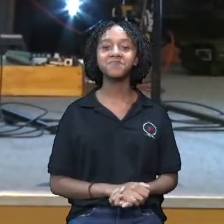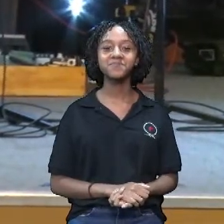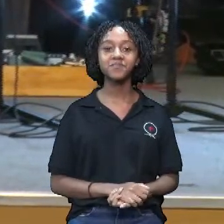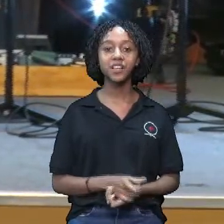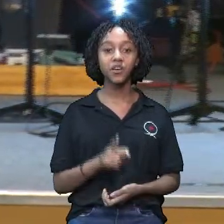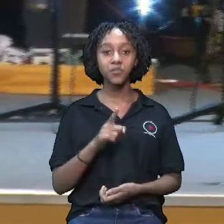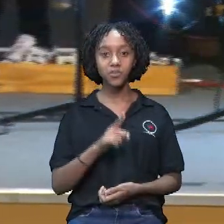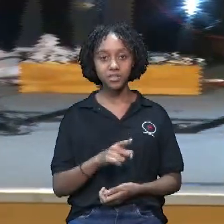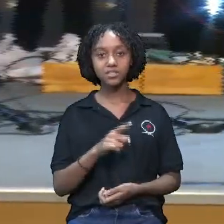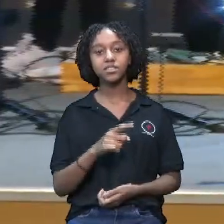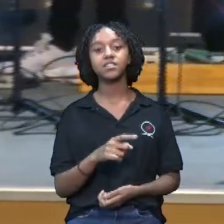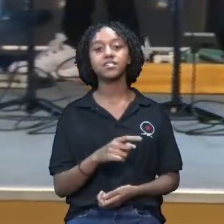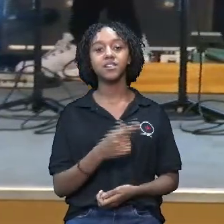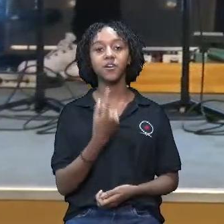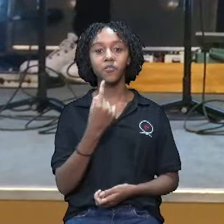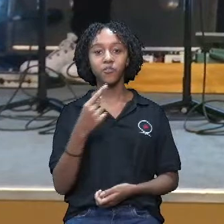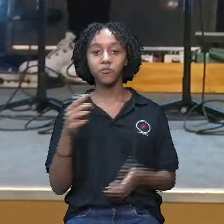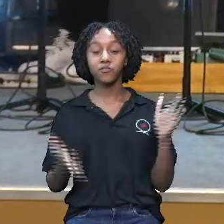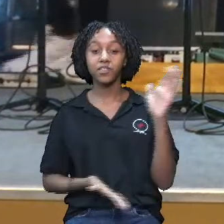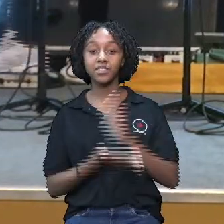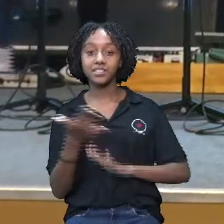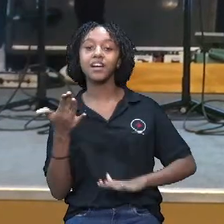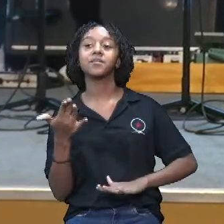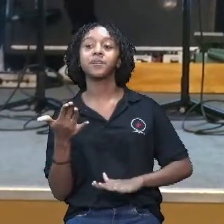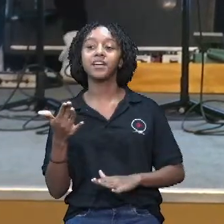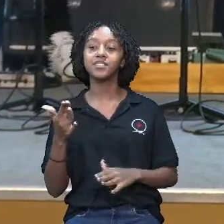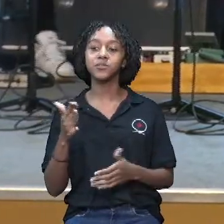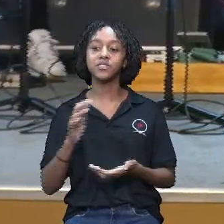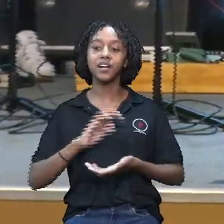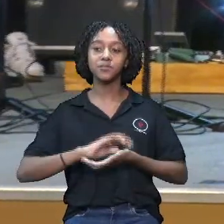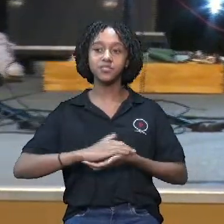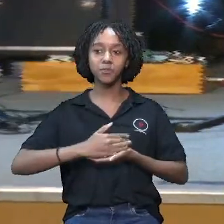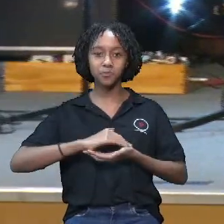for para a região dos lagos, dá uma passada em Itaboraí, você vai ver